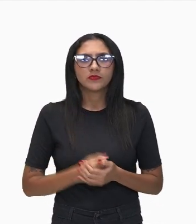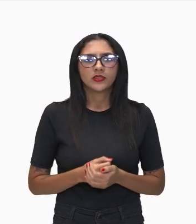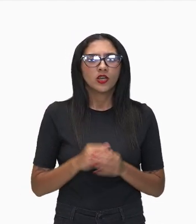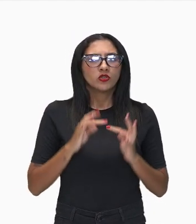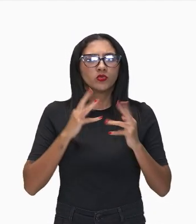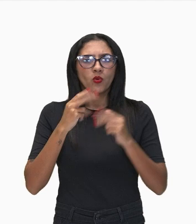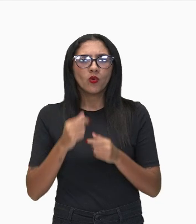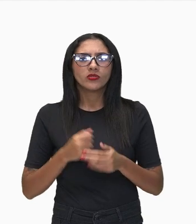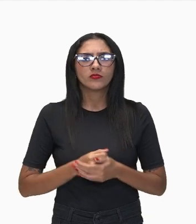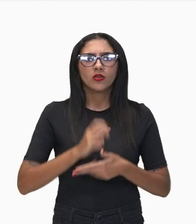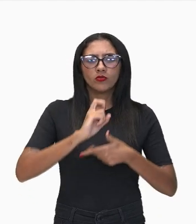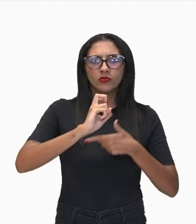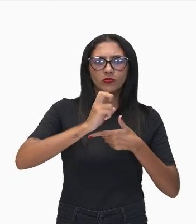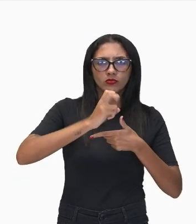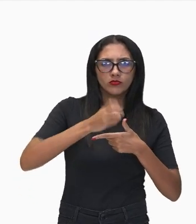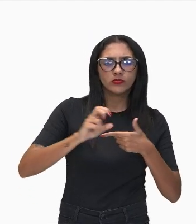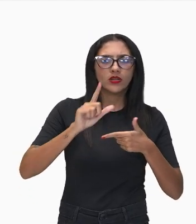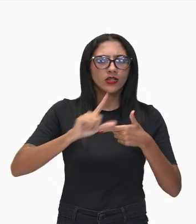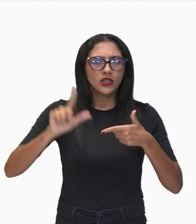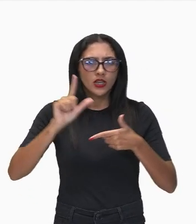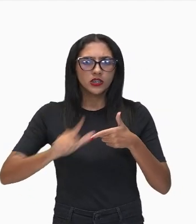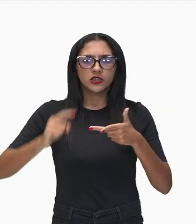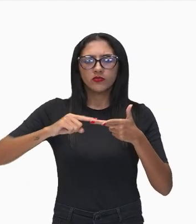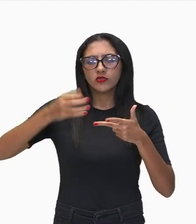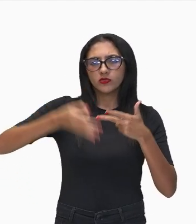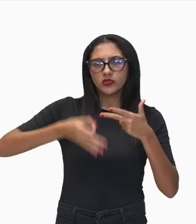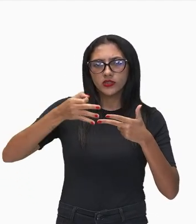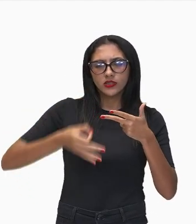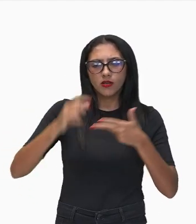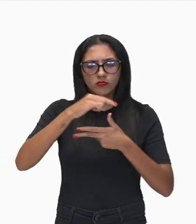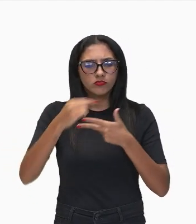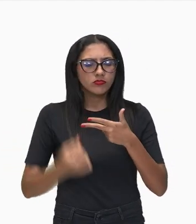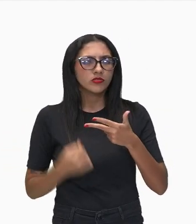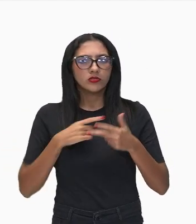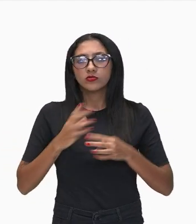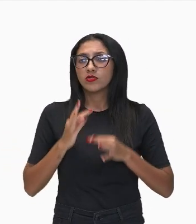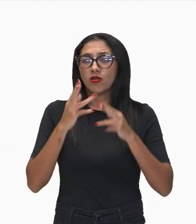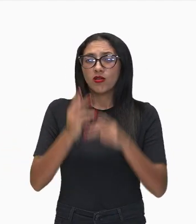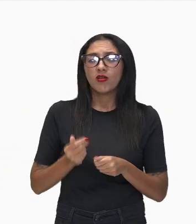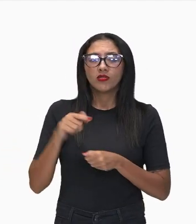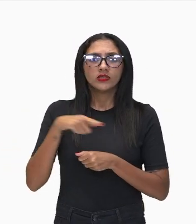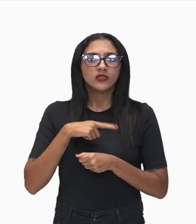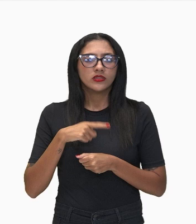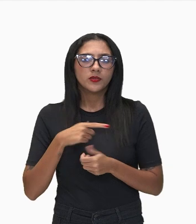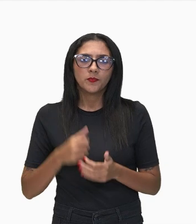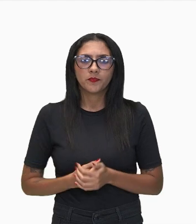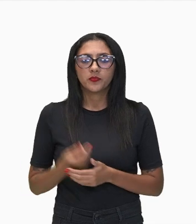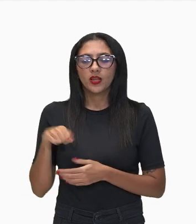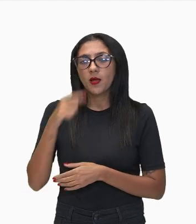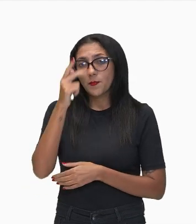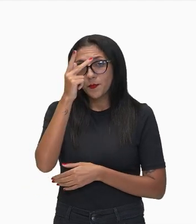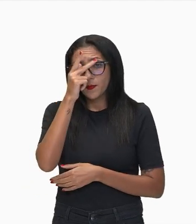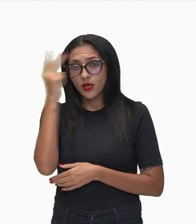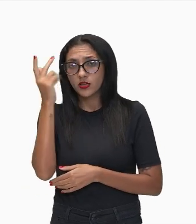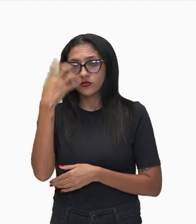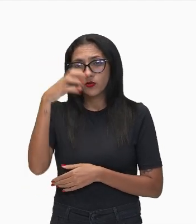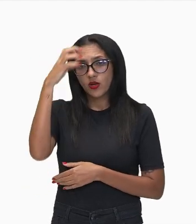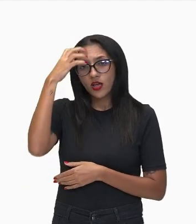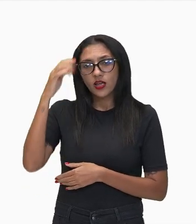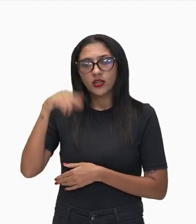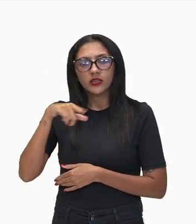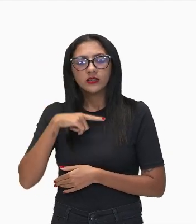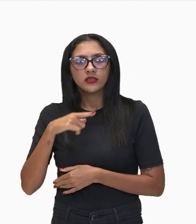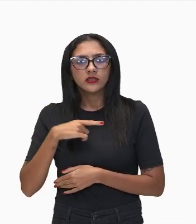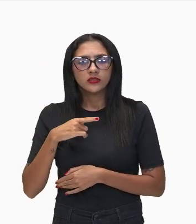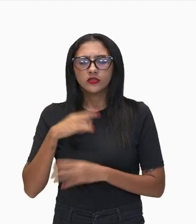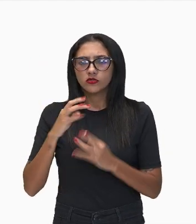executivo, judiciário, numa monarquia autoritária, o monarca aí, né, ele vai centralizar